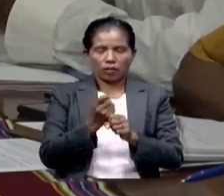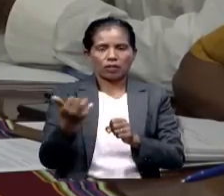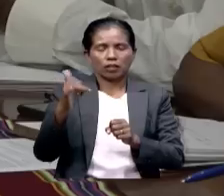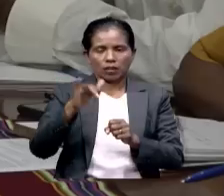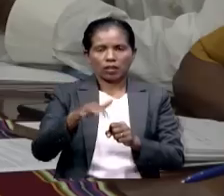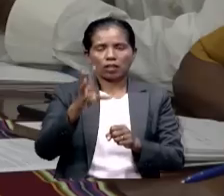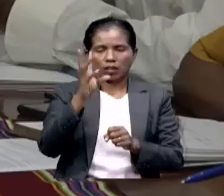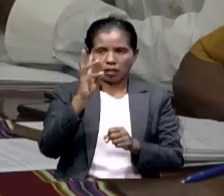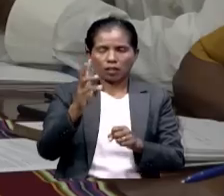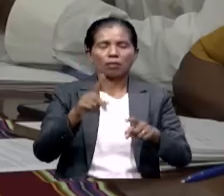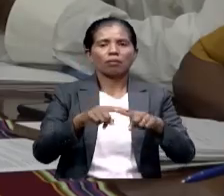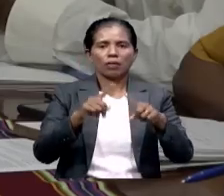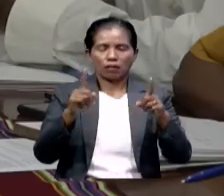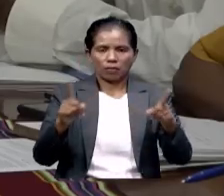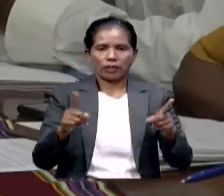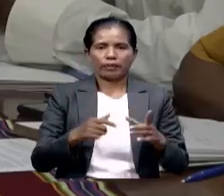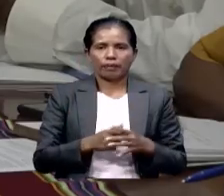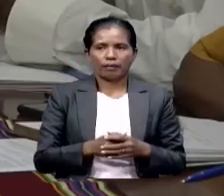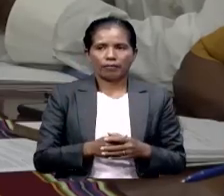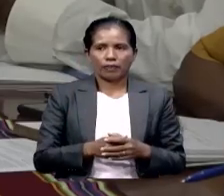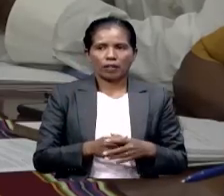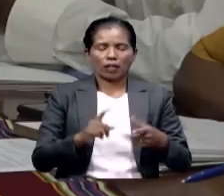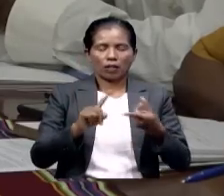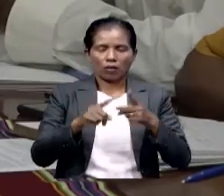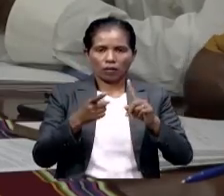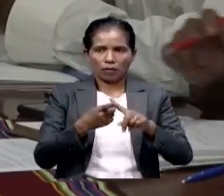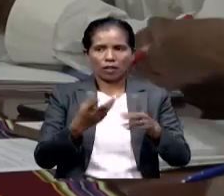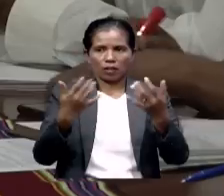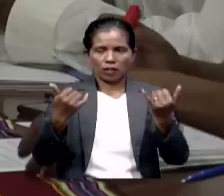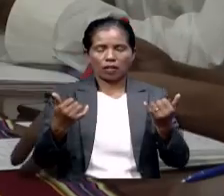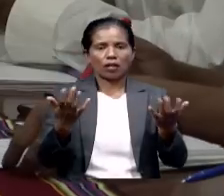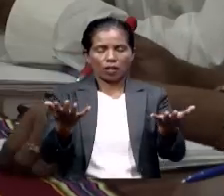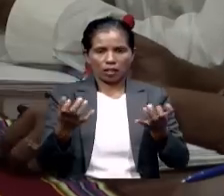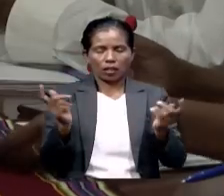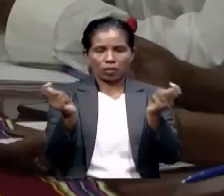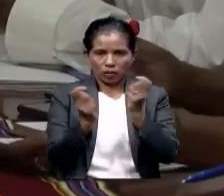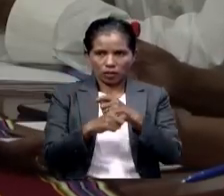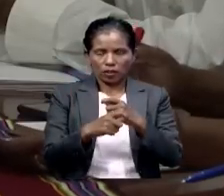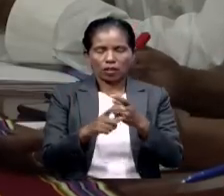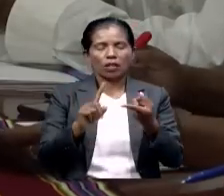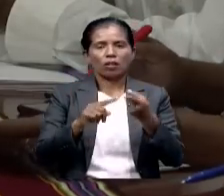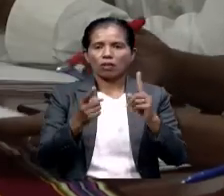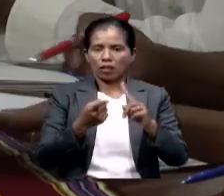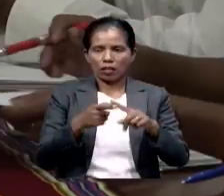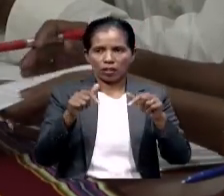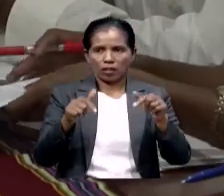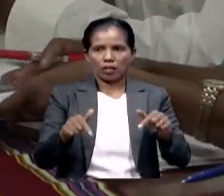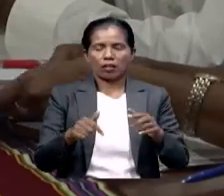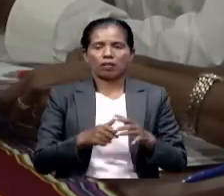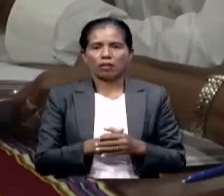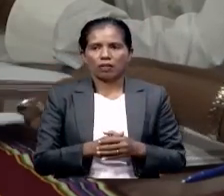nen mai be kolega ne be maka gora hakara truka kolega ne ira ne be